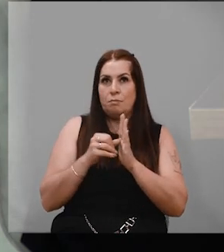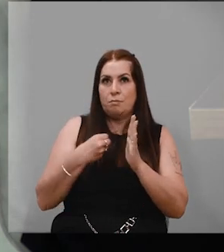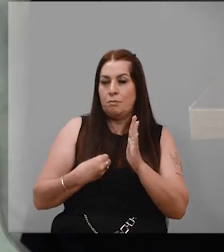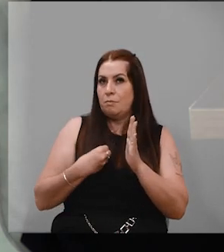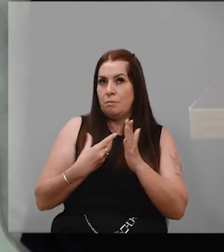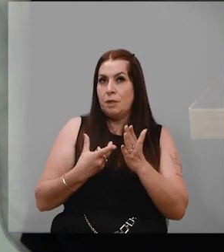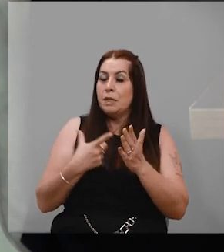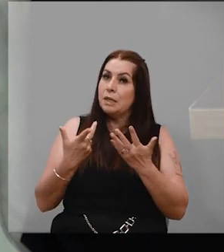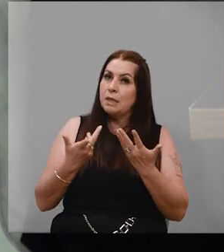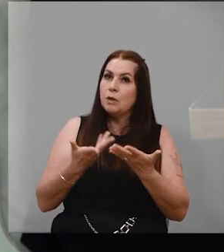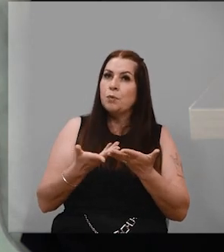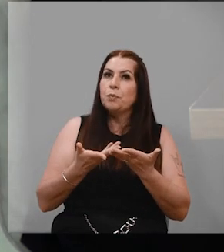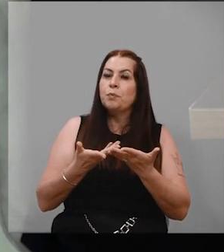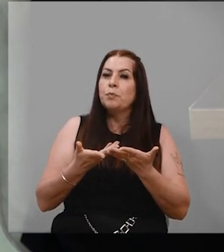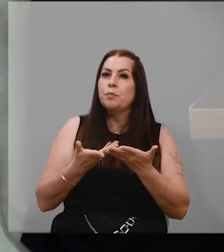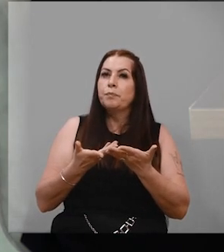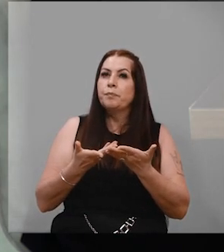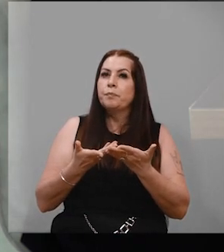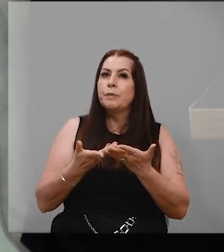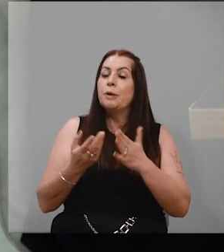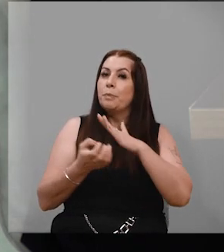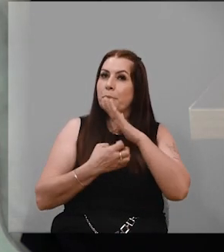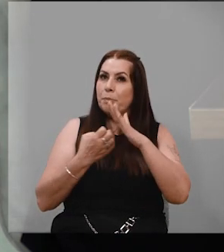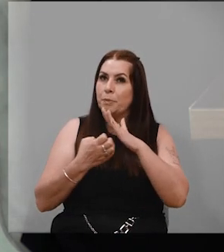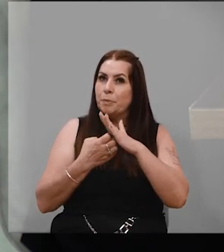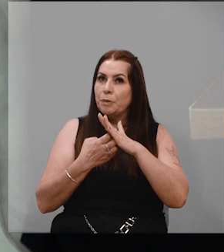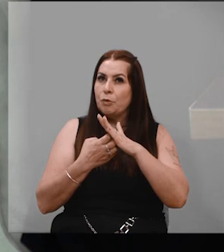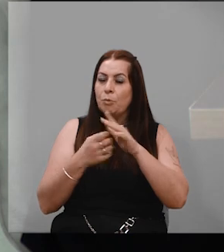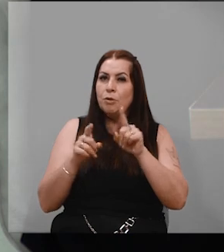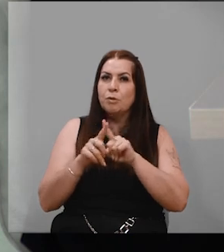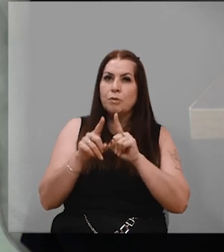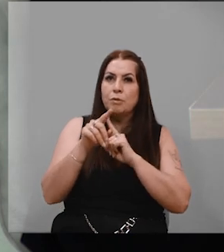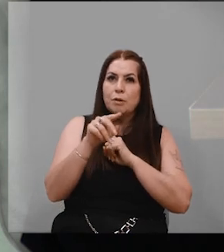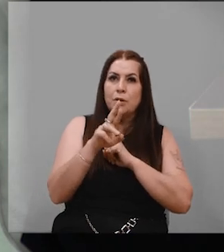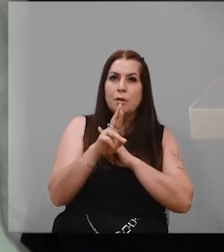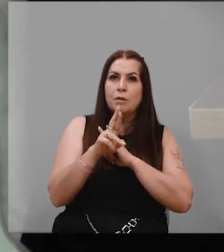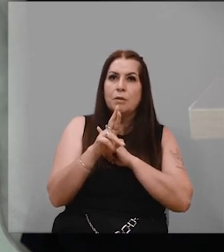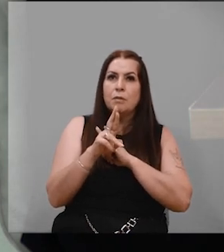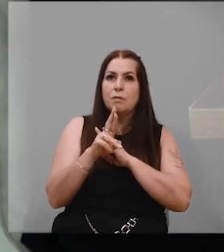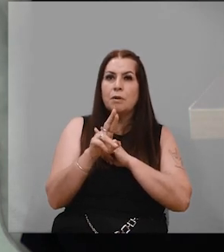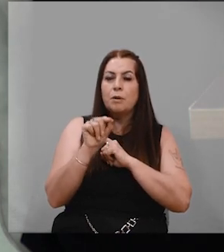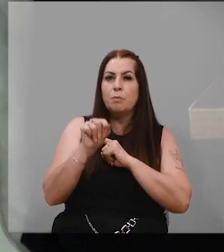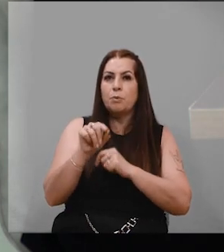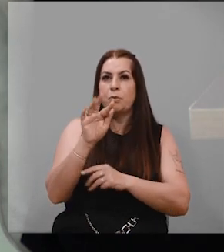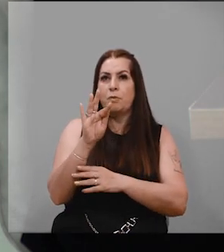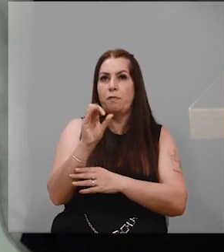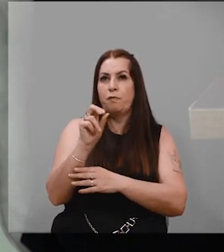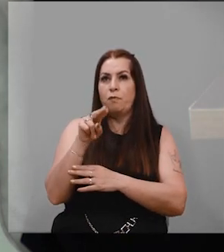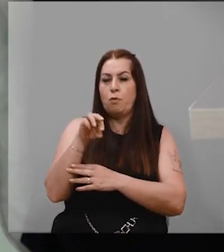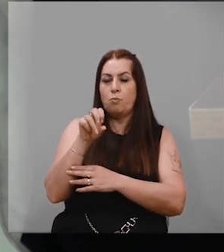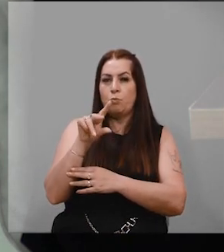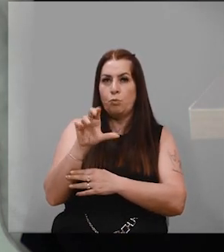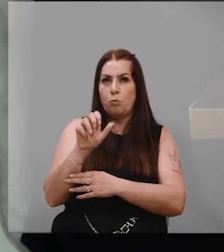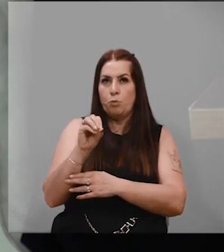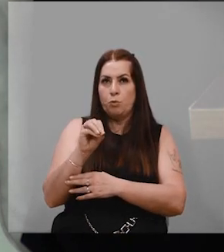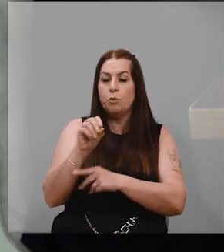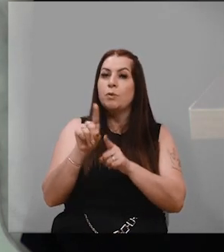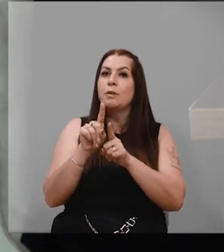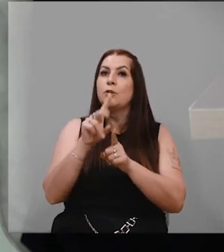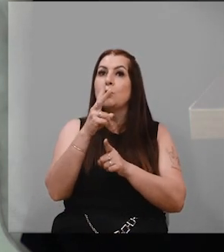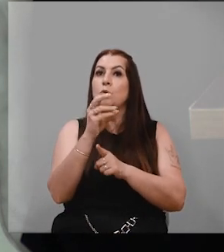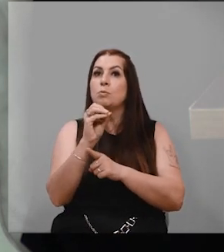operação e a gente tem atualmente uma empresa, que é a L Fórmulo, que atua na cidade desde 2009